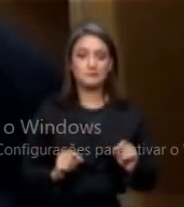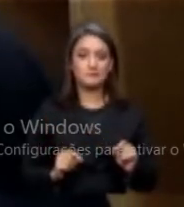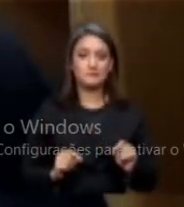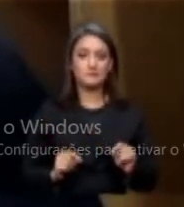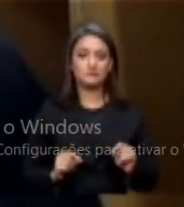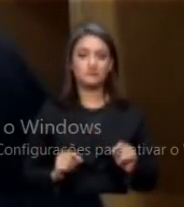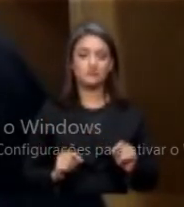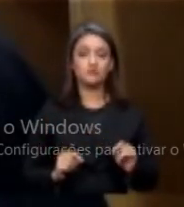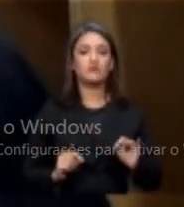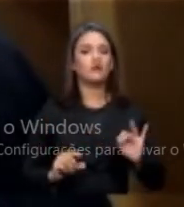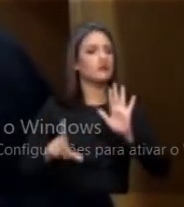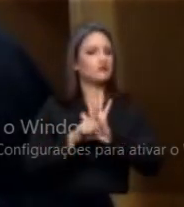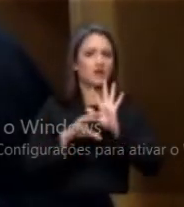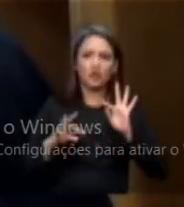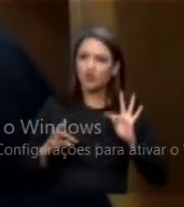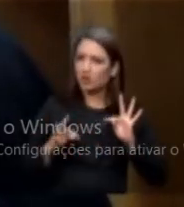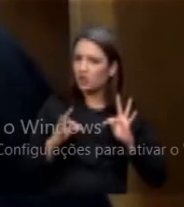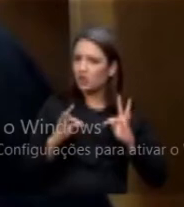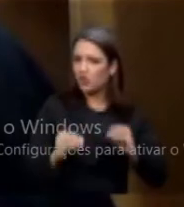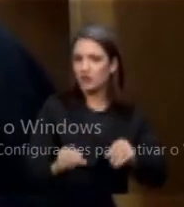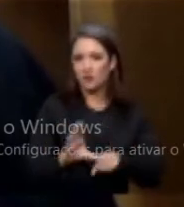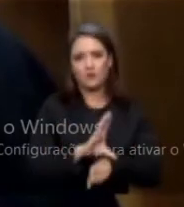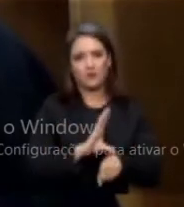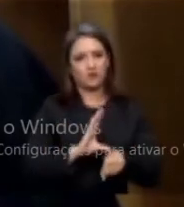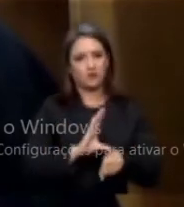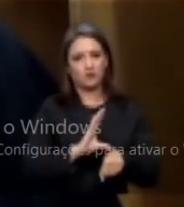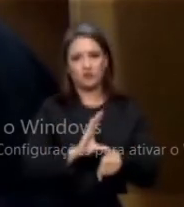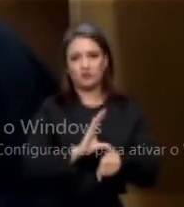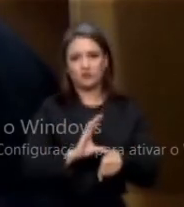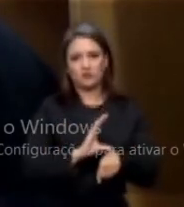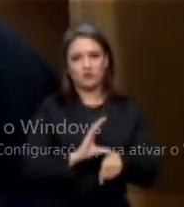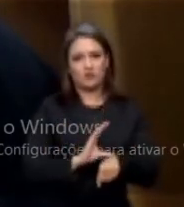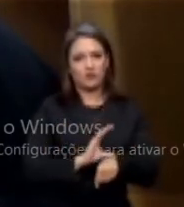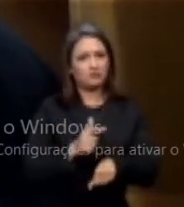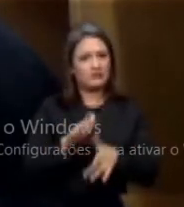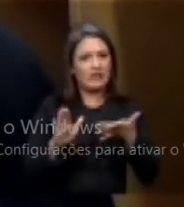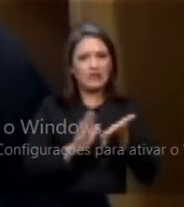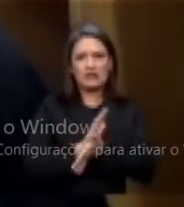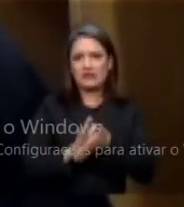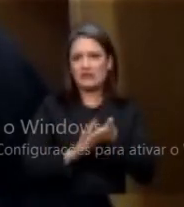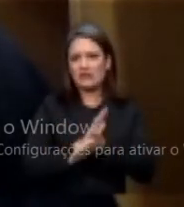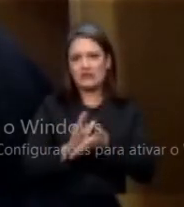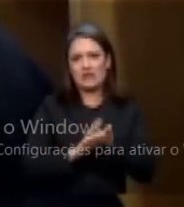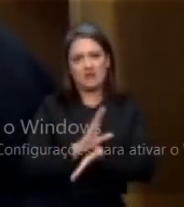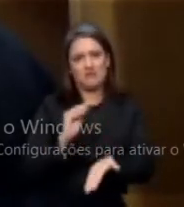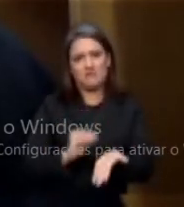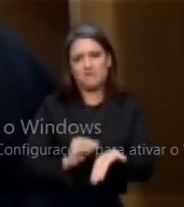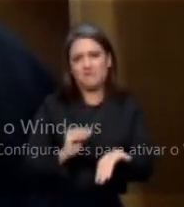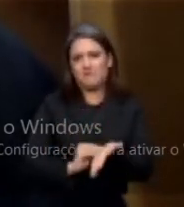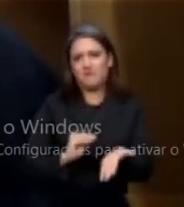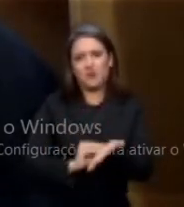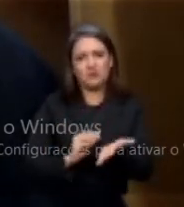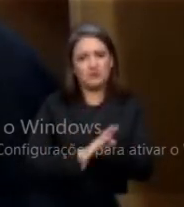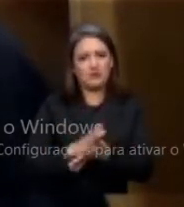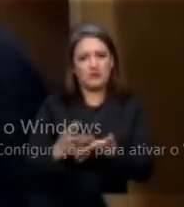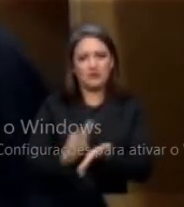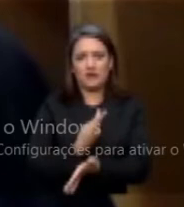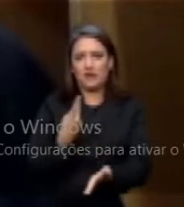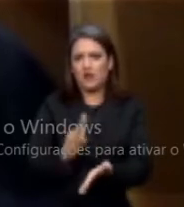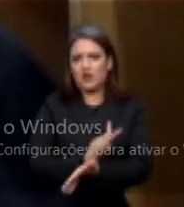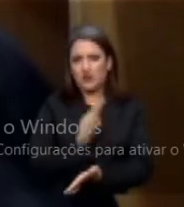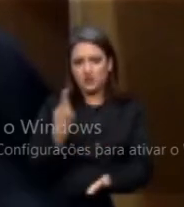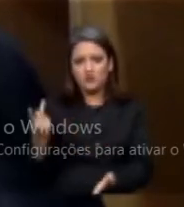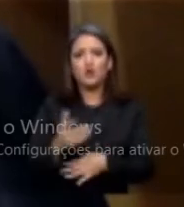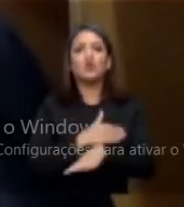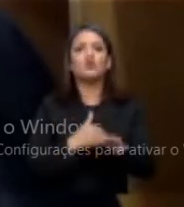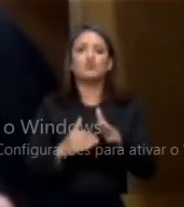completo, constitucional, não encontra nela nenhum déficit com relação à Constituição. Tudo que aqui